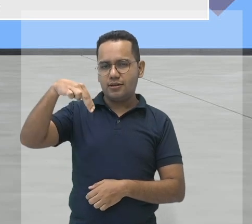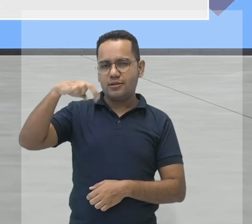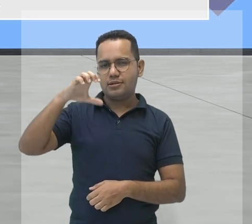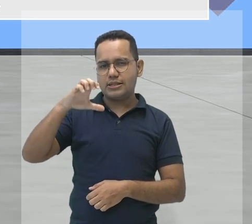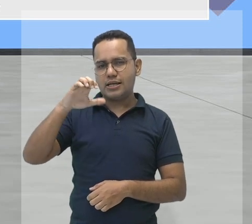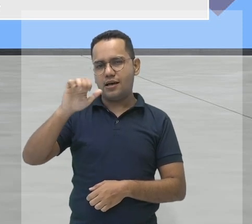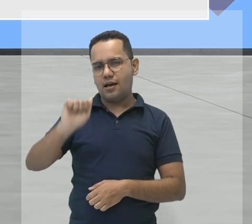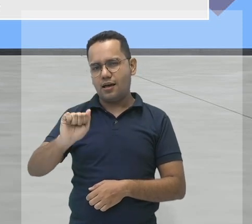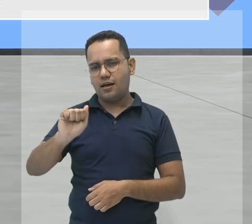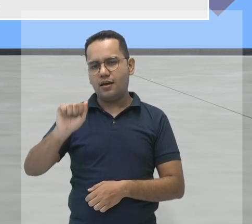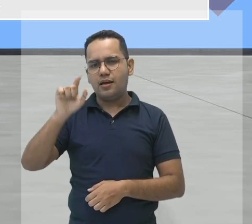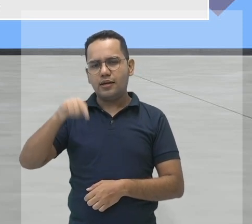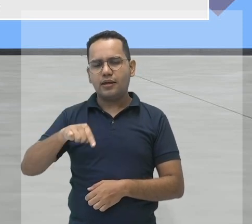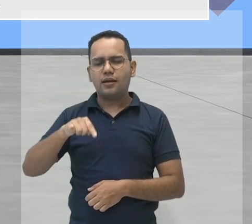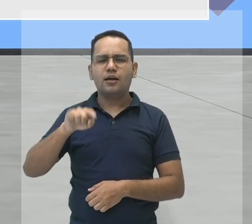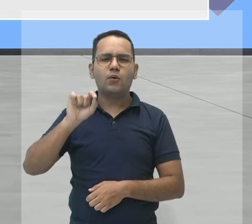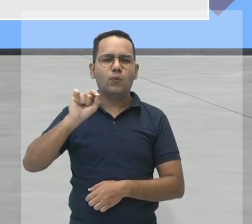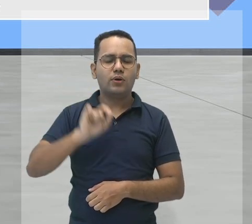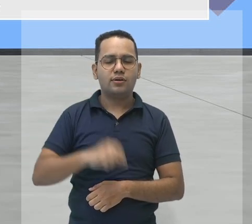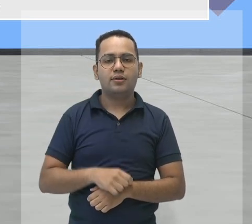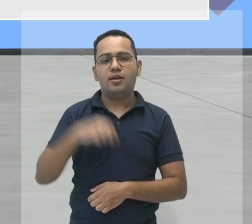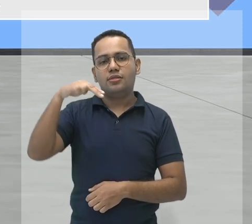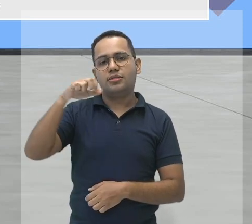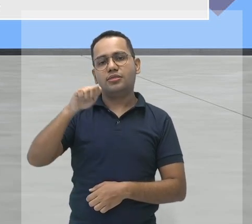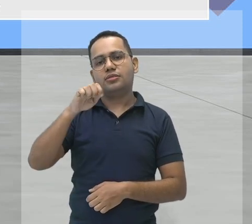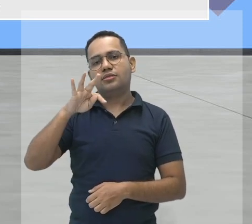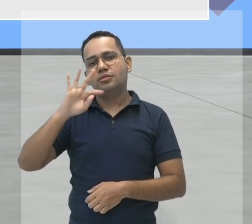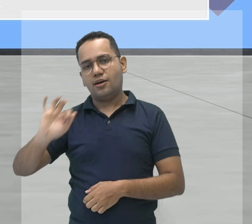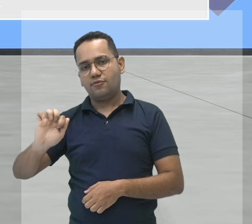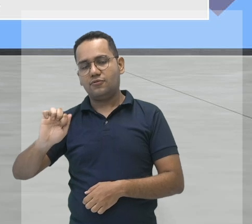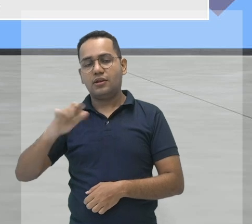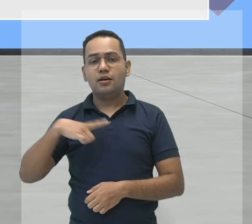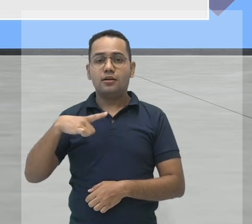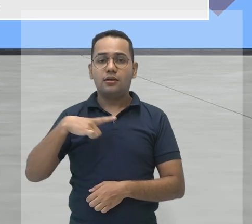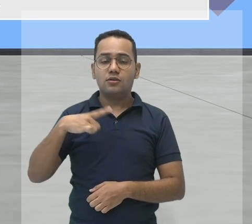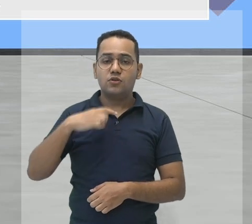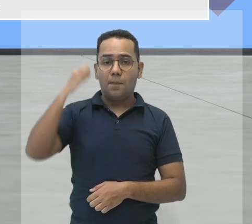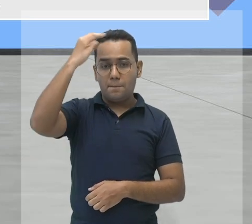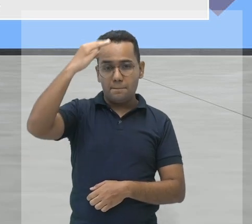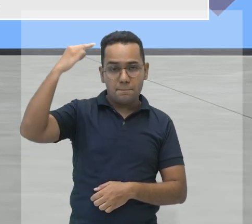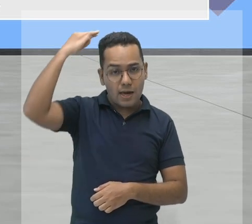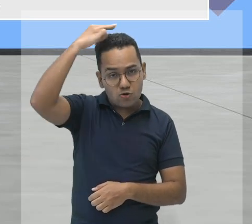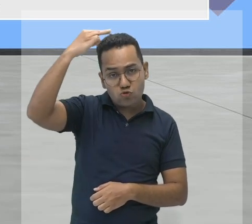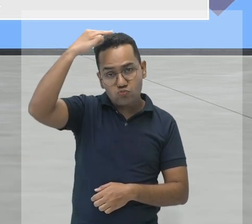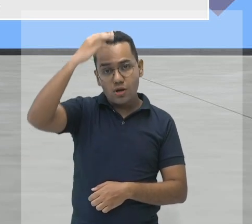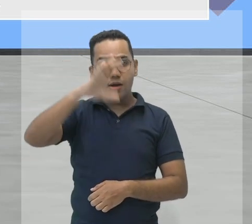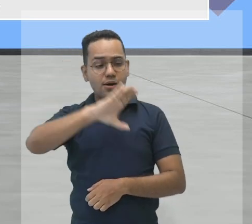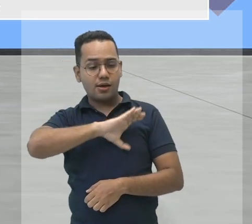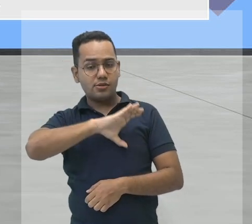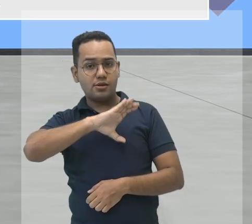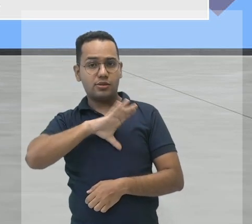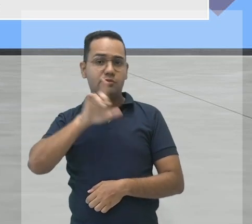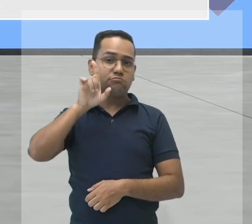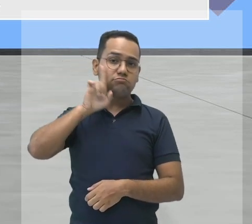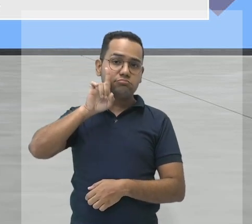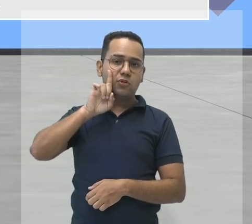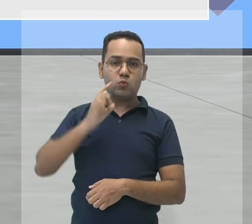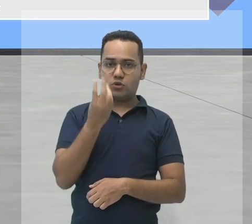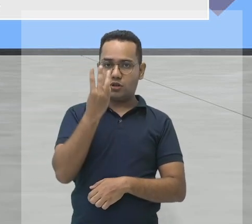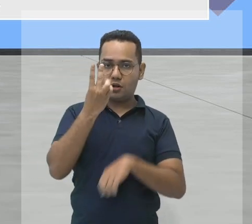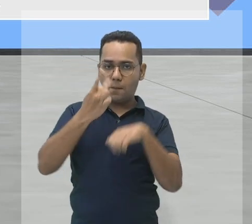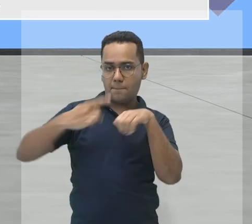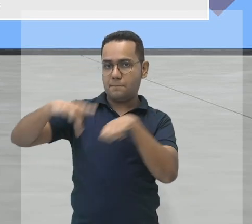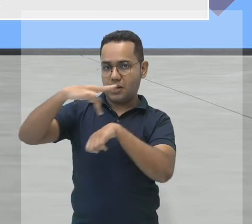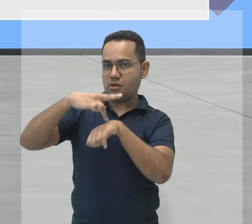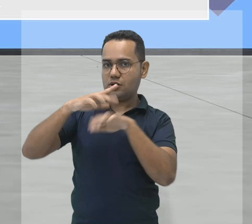USMCA, o antigo NAFTA, tá? Formado ali pelo México, Canadá e Estados Unidos, certo? Estados